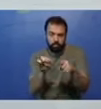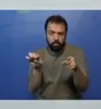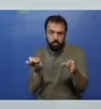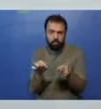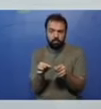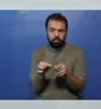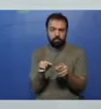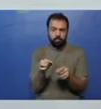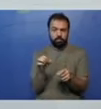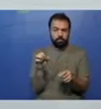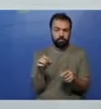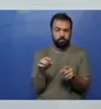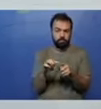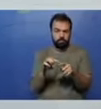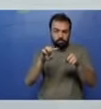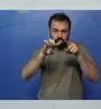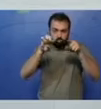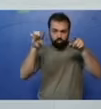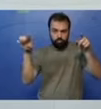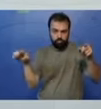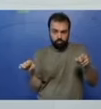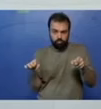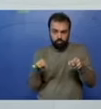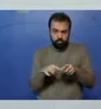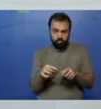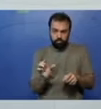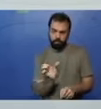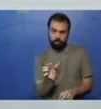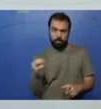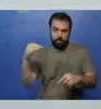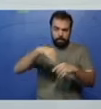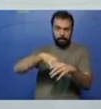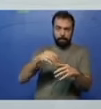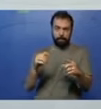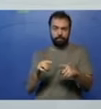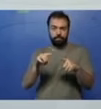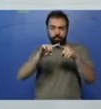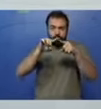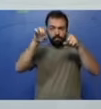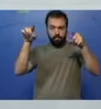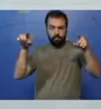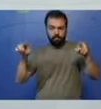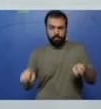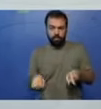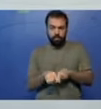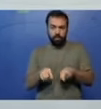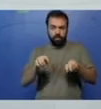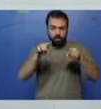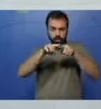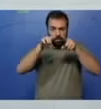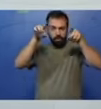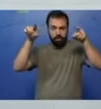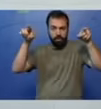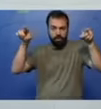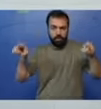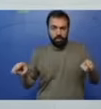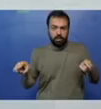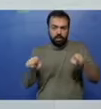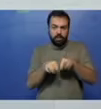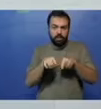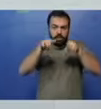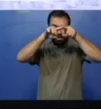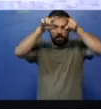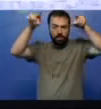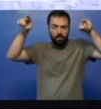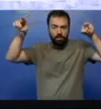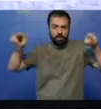gênero. Quando eu agrupo vários gêneros, eu tenho uma família, várias famílias, uma ordem, várias ordens, uma classe, várias